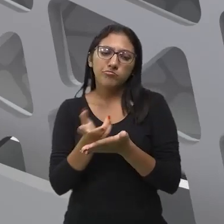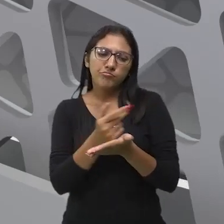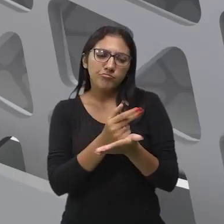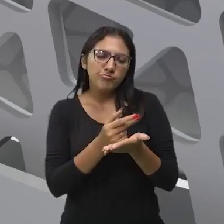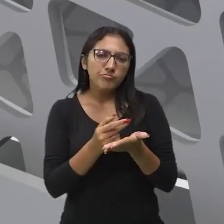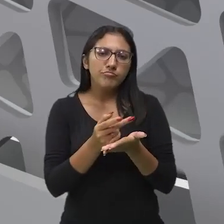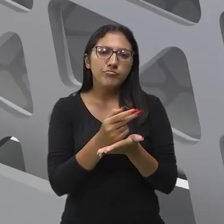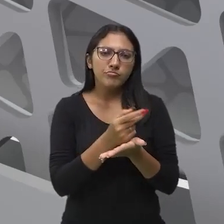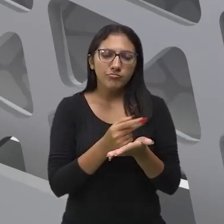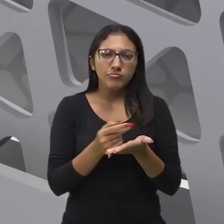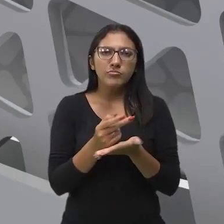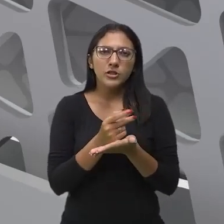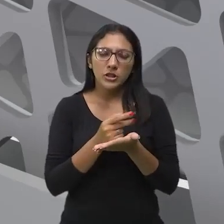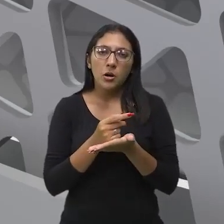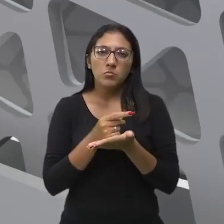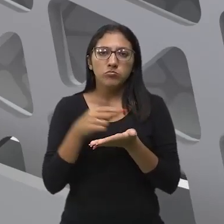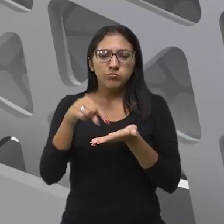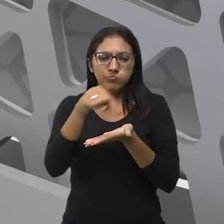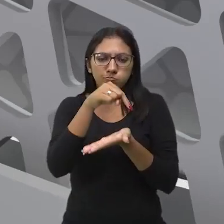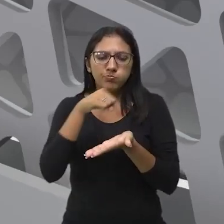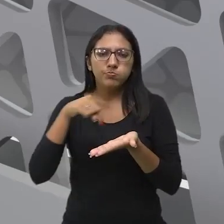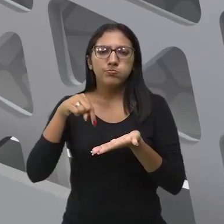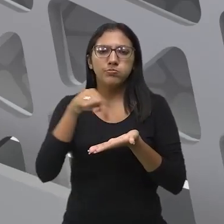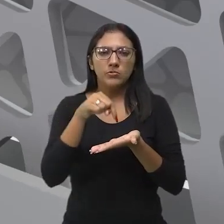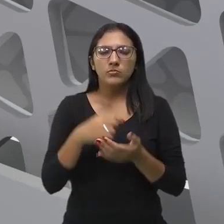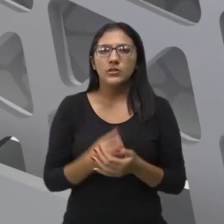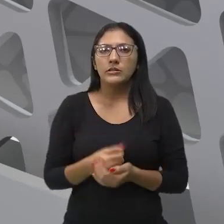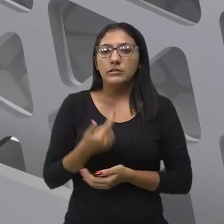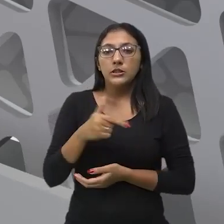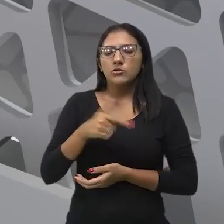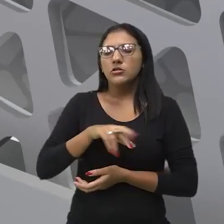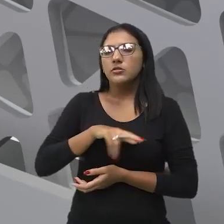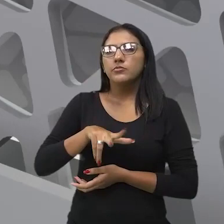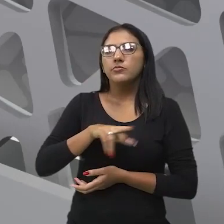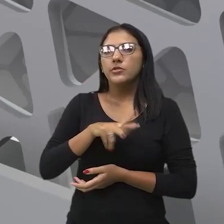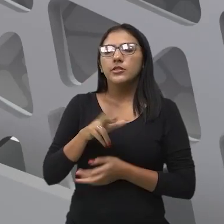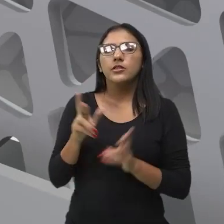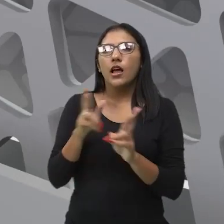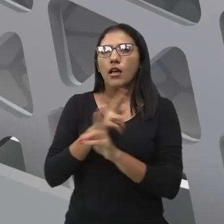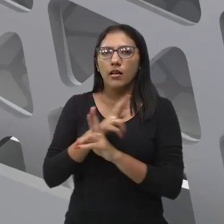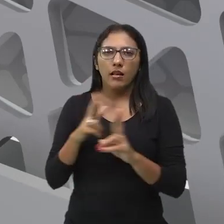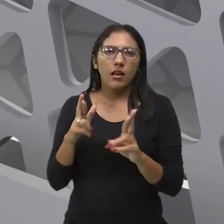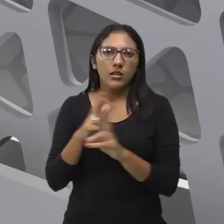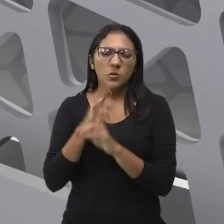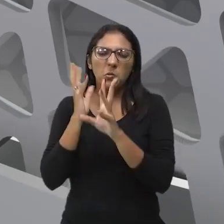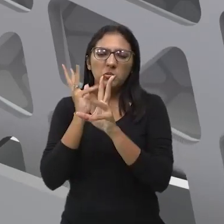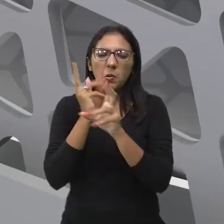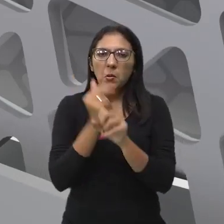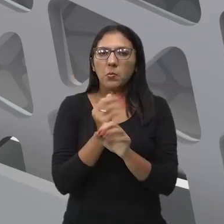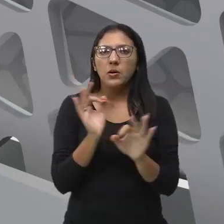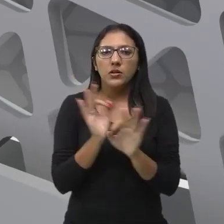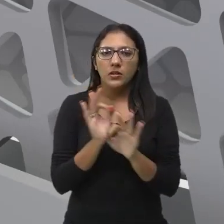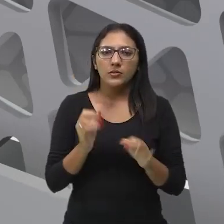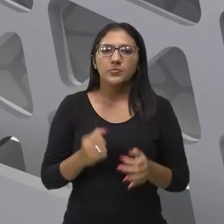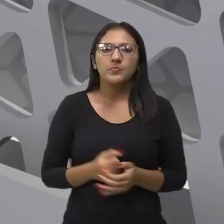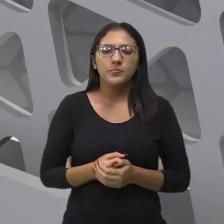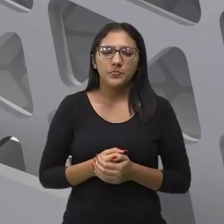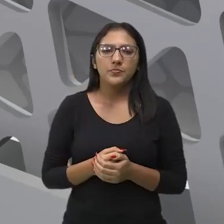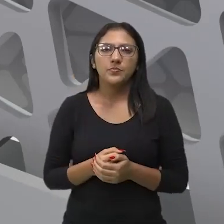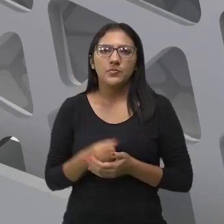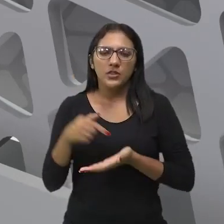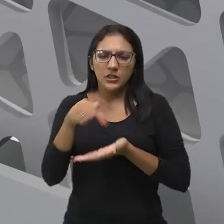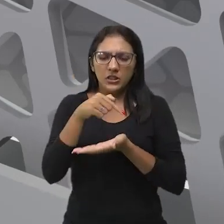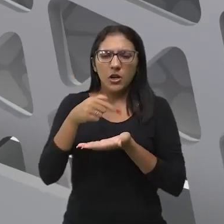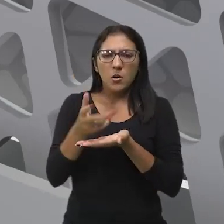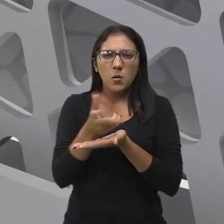bom? Bom, círculo, pessoal, a gente pensa círculo é um espaço geométrico, tá bom?